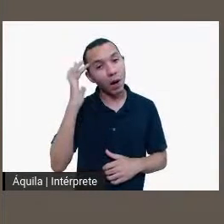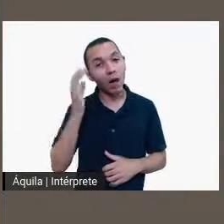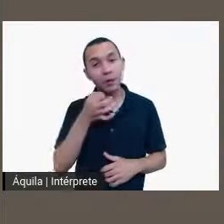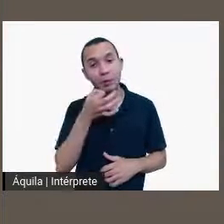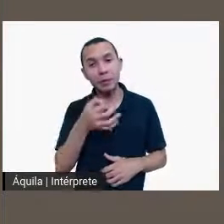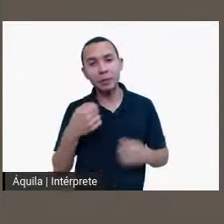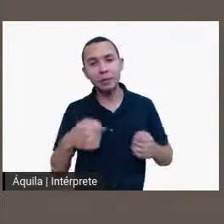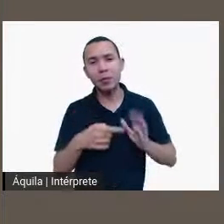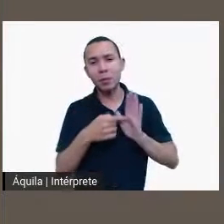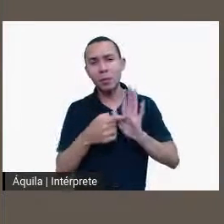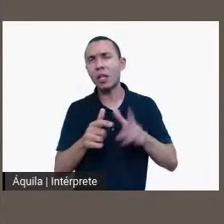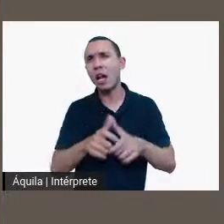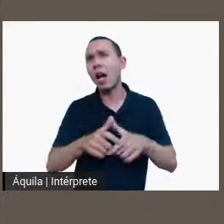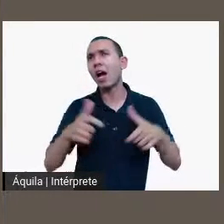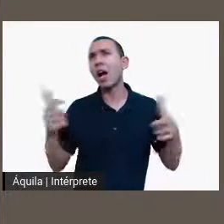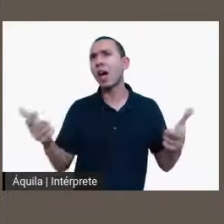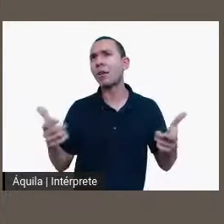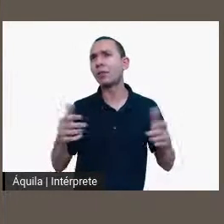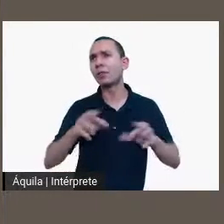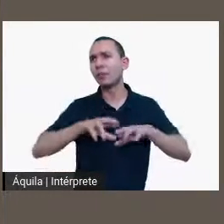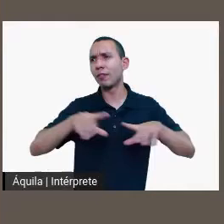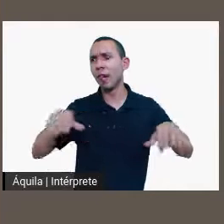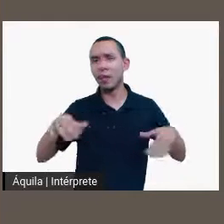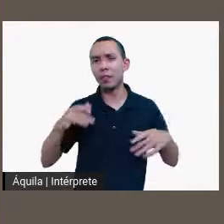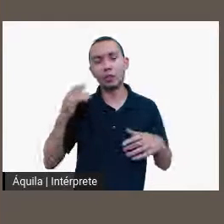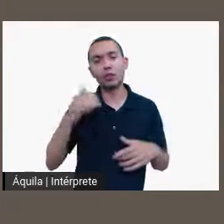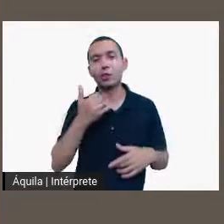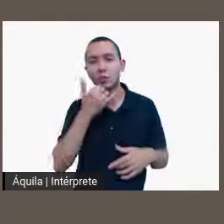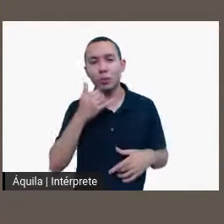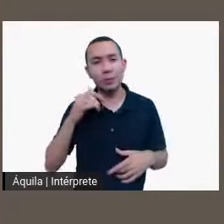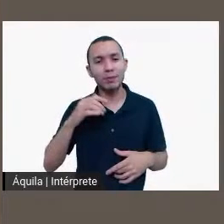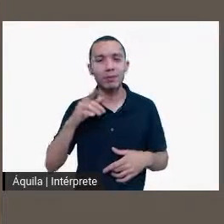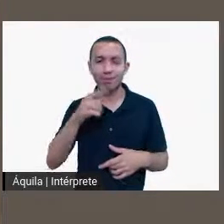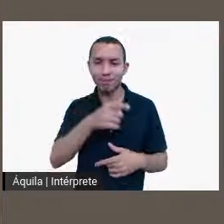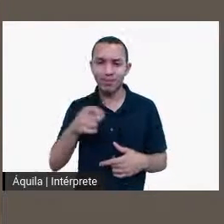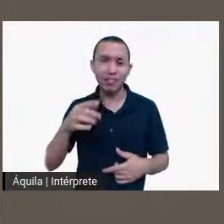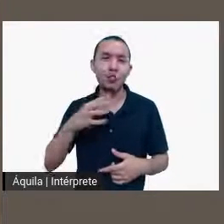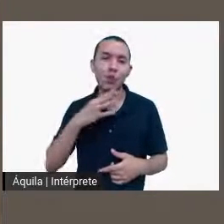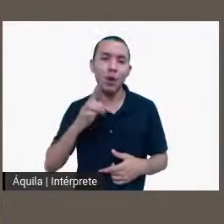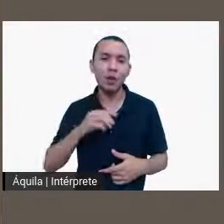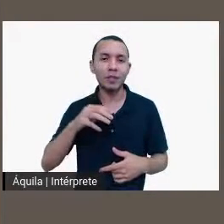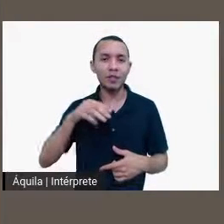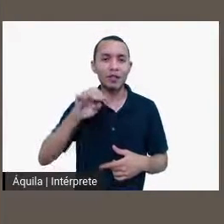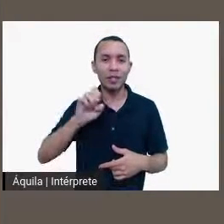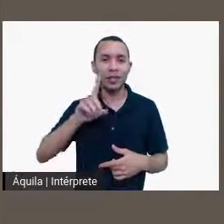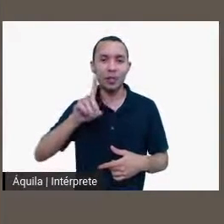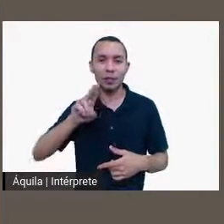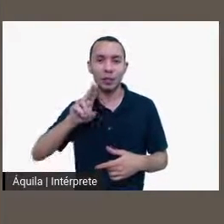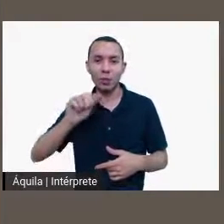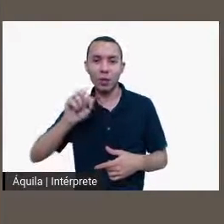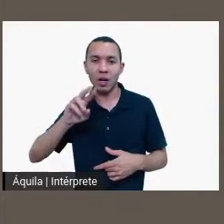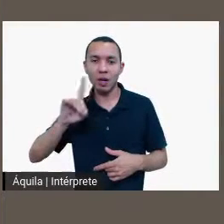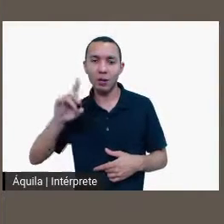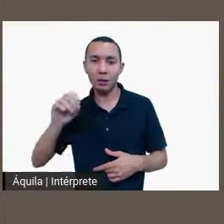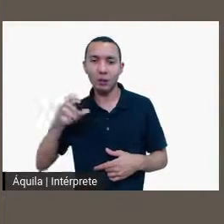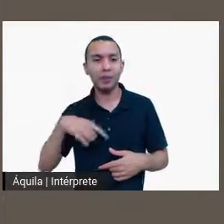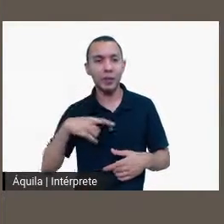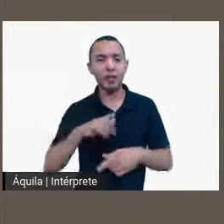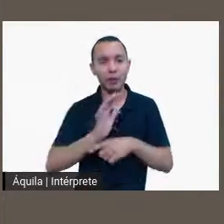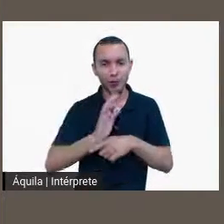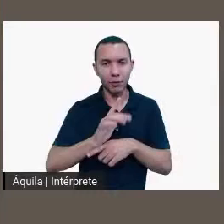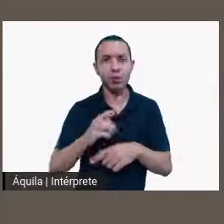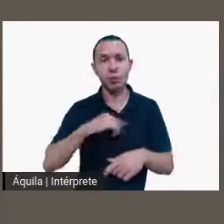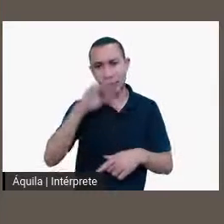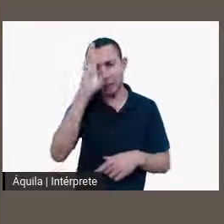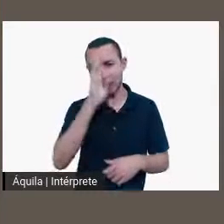amplo, e eu peço desculpas aos que não conhecem Mário Peixoto e o filme Limite, mas é um filme que é disponível gratuitamente